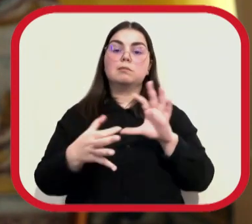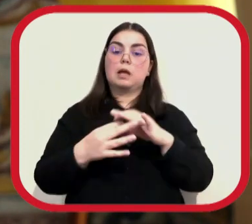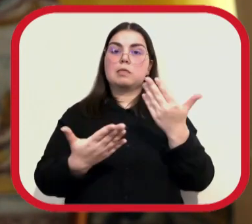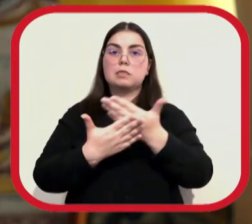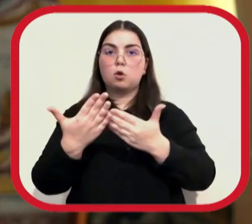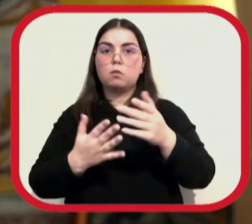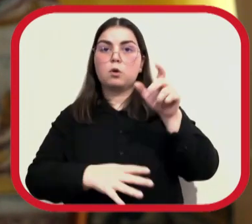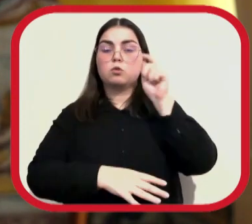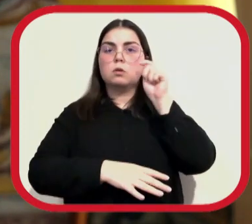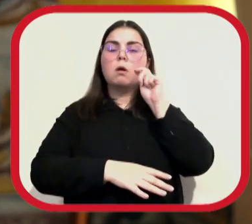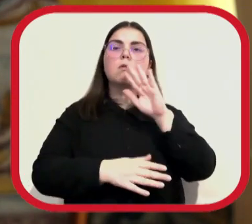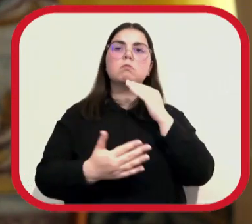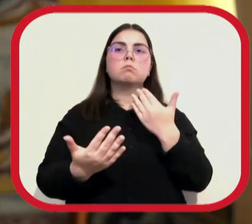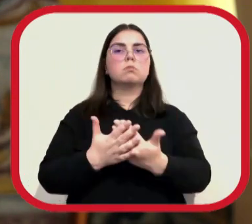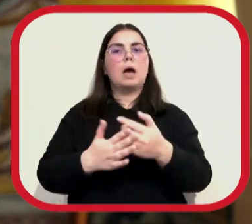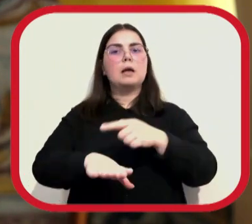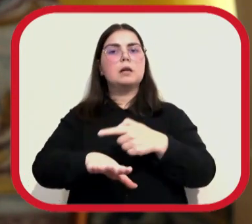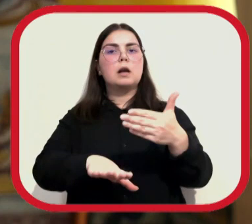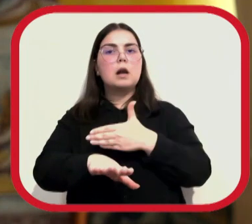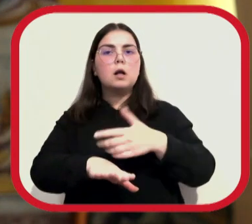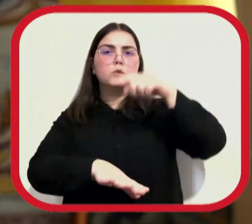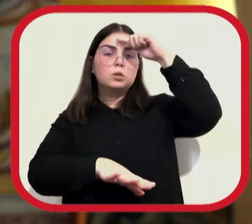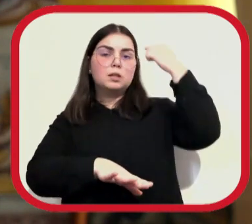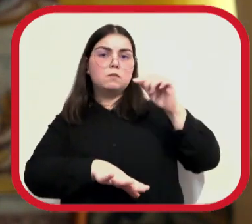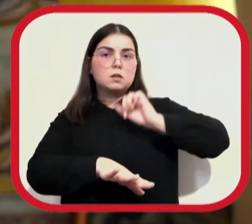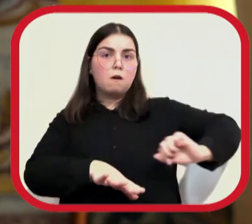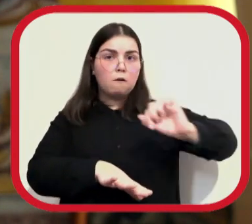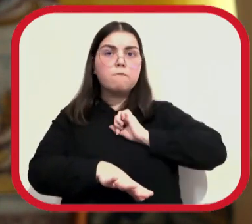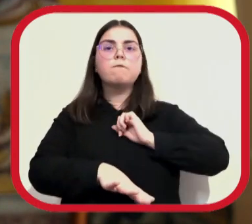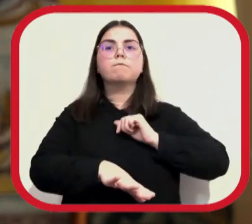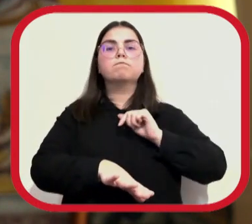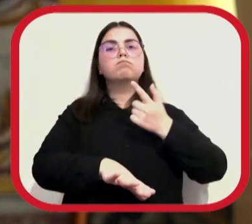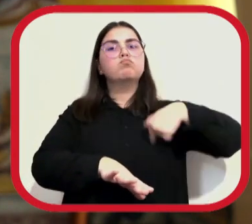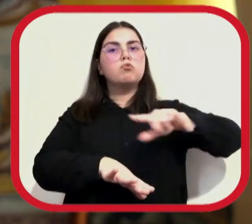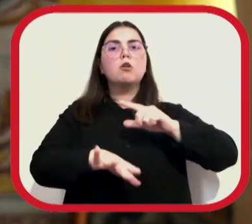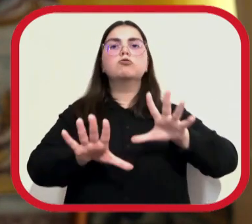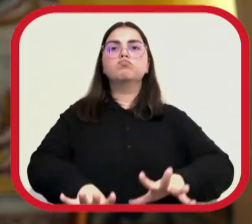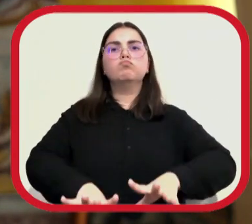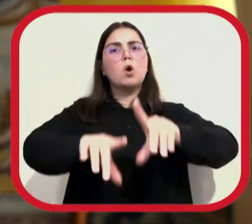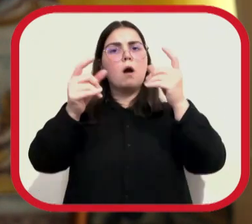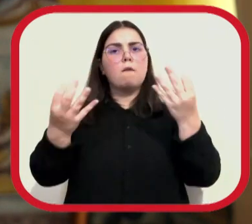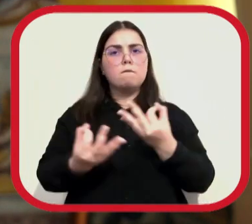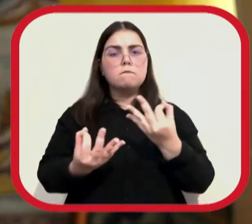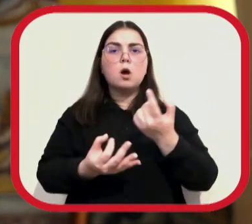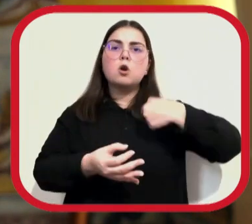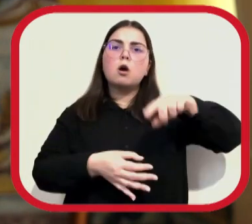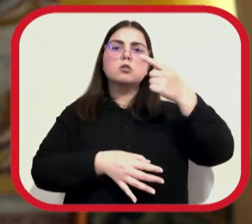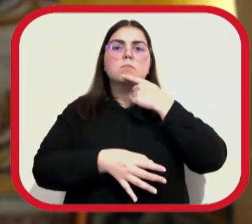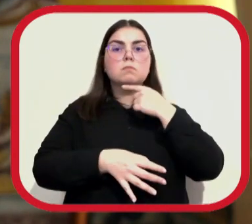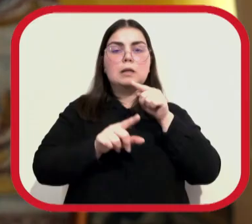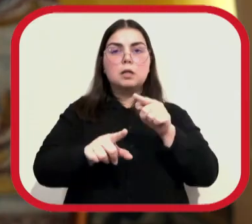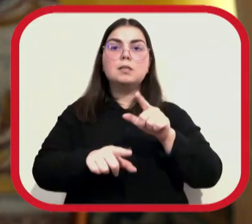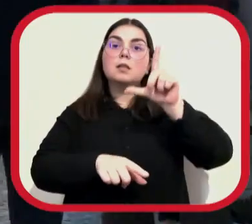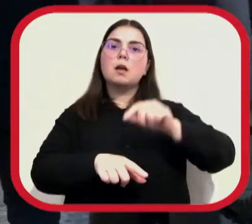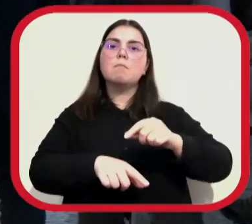do turismo foi muito importante ter aqueles elementos mais ligados para a nossa economia. Portanto, temos de estar